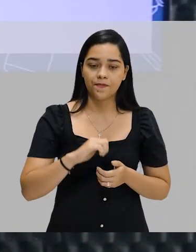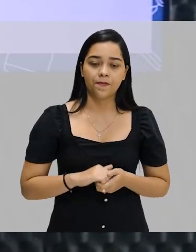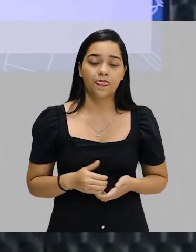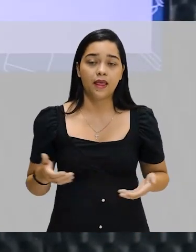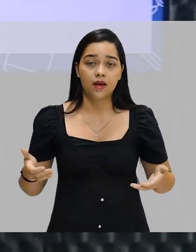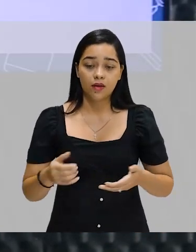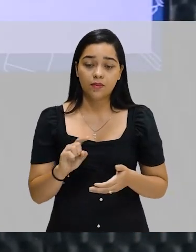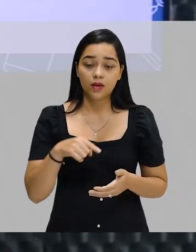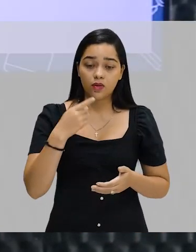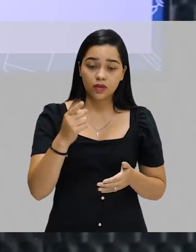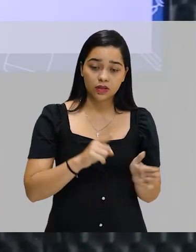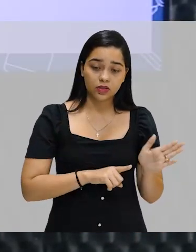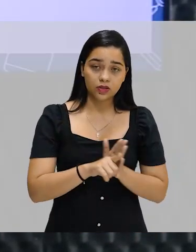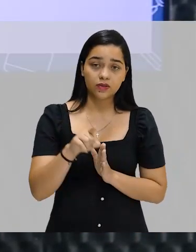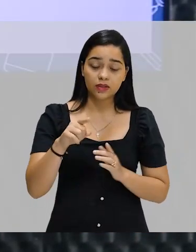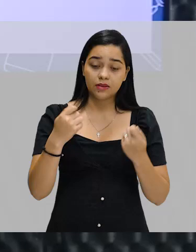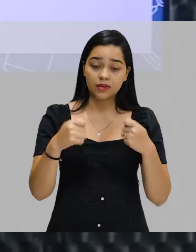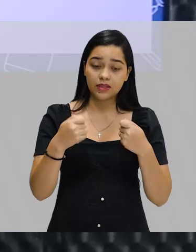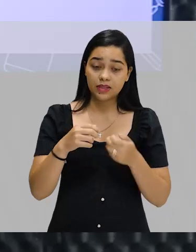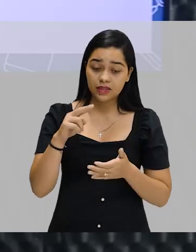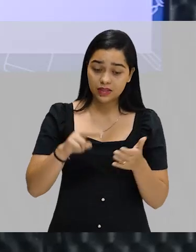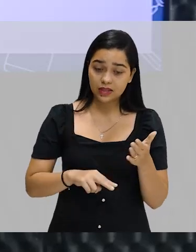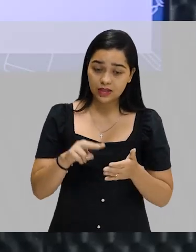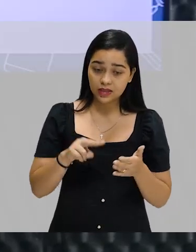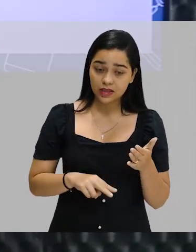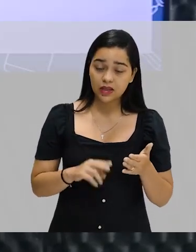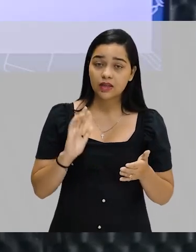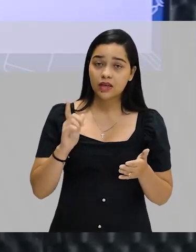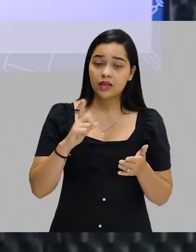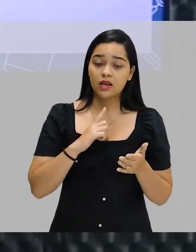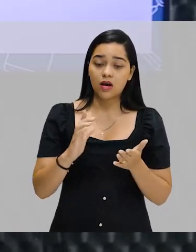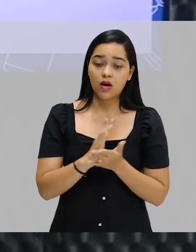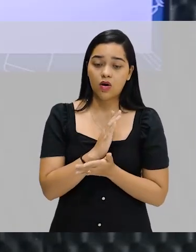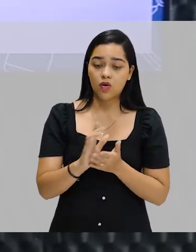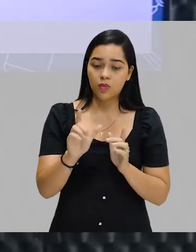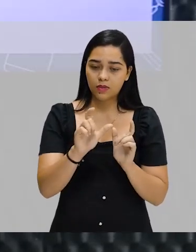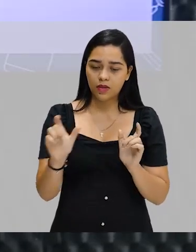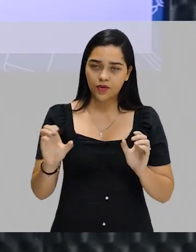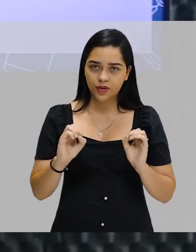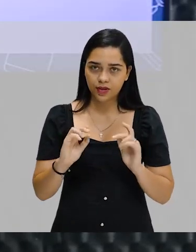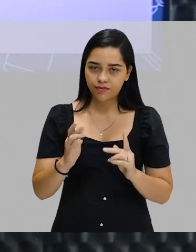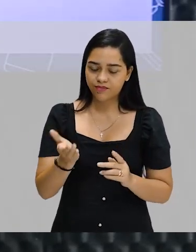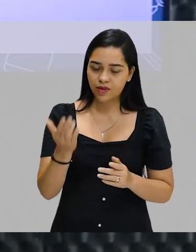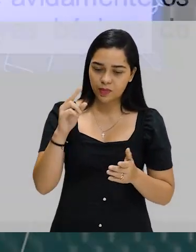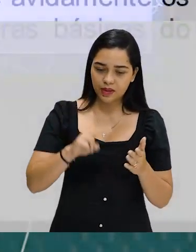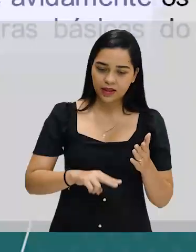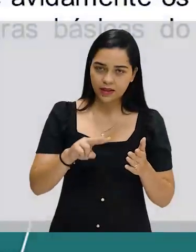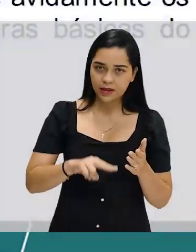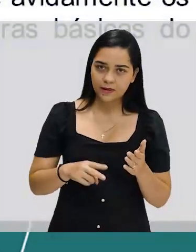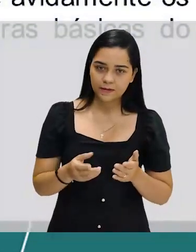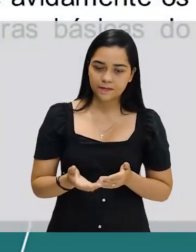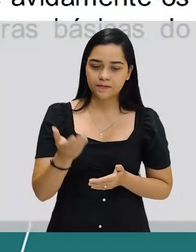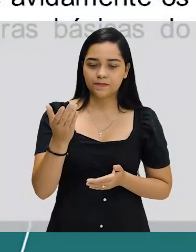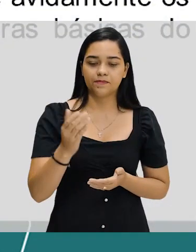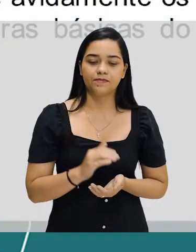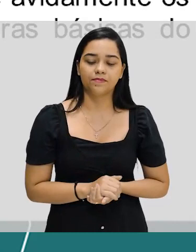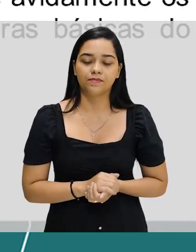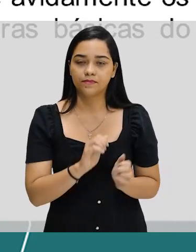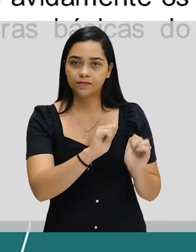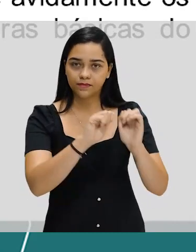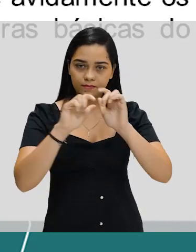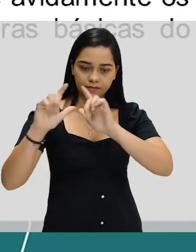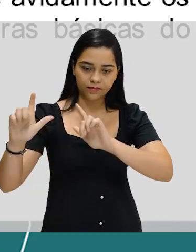Vamos para a próxima, onde você vai ter que ler. E eu já destaquei aqui umas partes, tá bom? Leiam comigo, acompanhem na sua